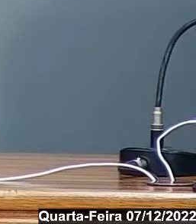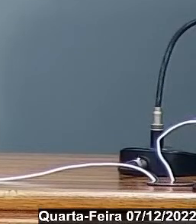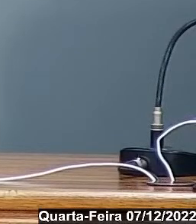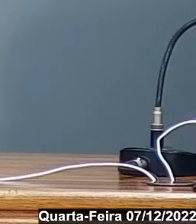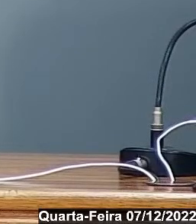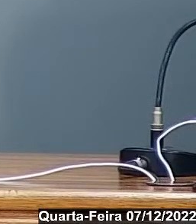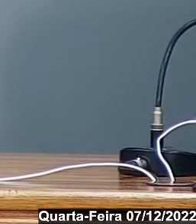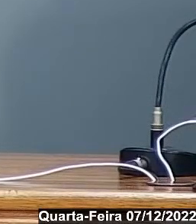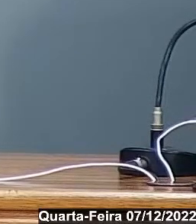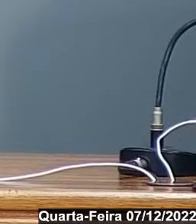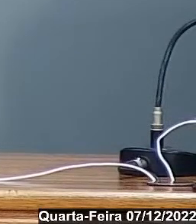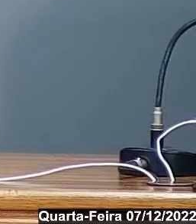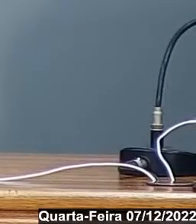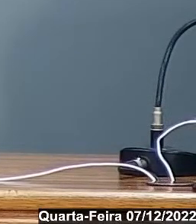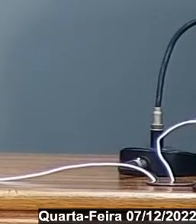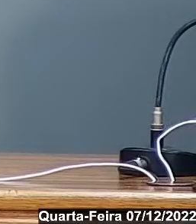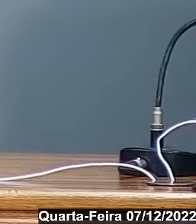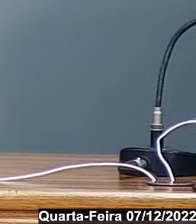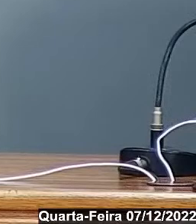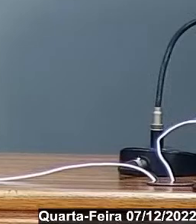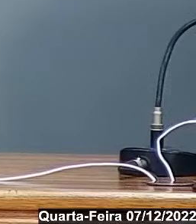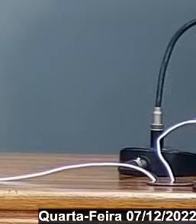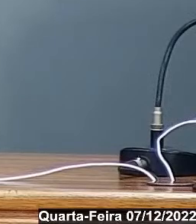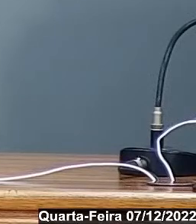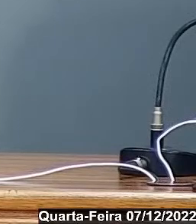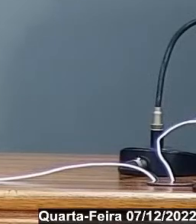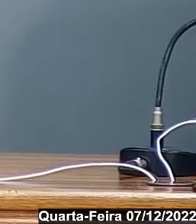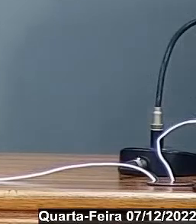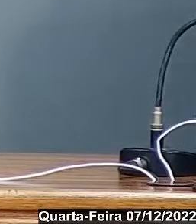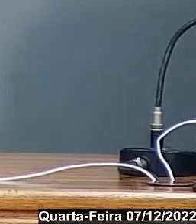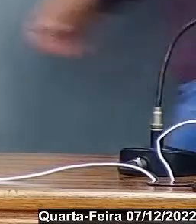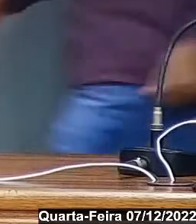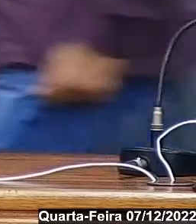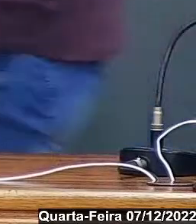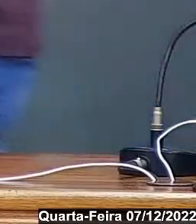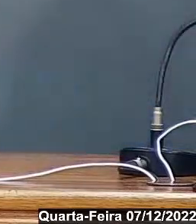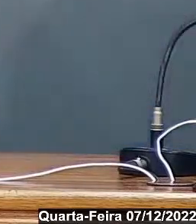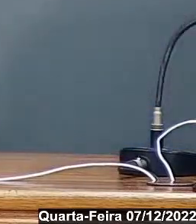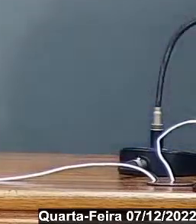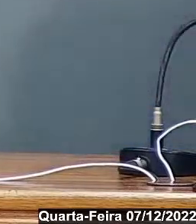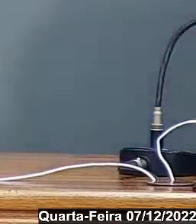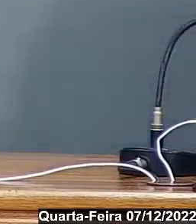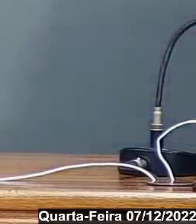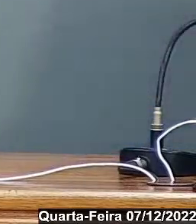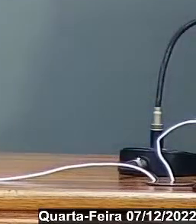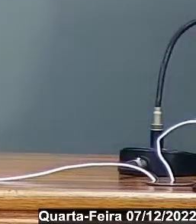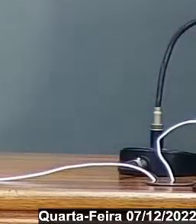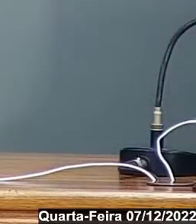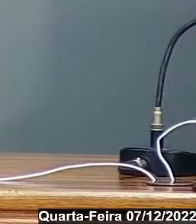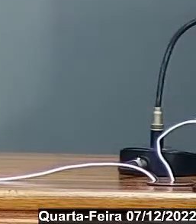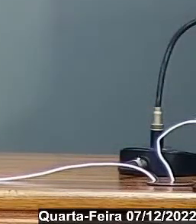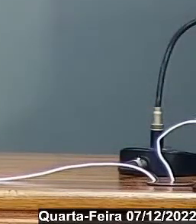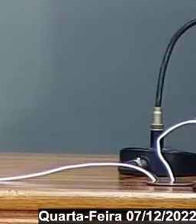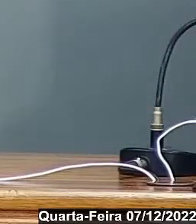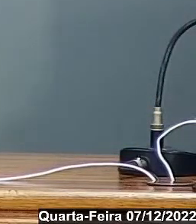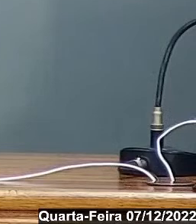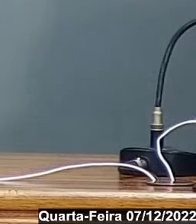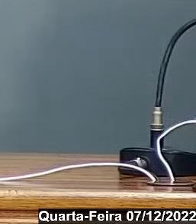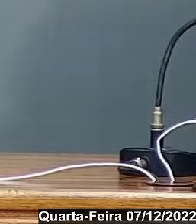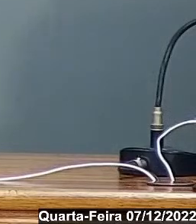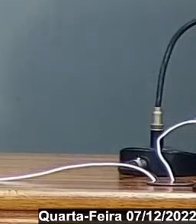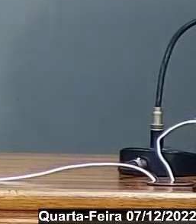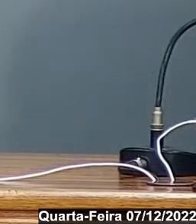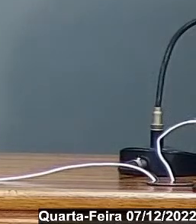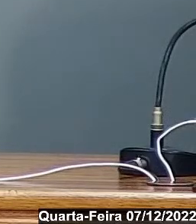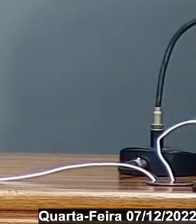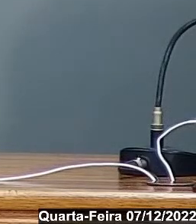de Souza. Havendo o número legal, o senhor presidente declarou aberta a 40ª sessão ordinária do decorrente ano. Solicitou ao vereador Gilson Bobino